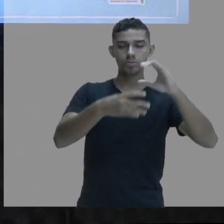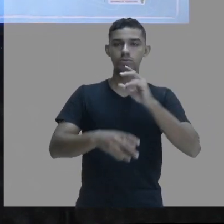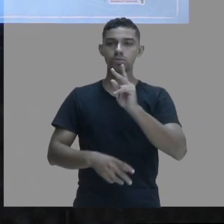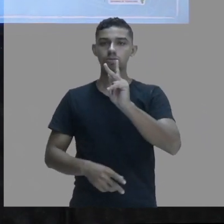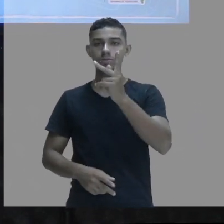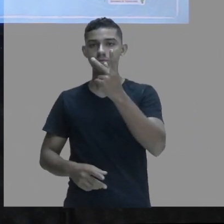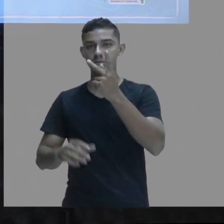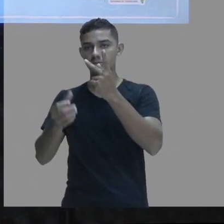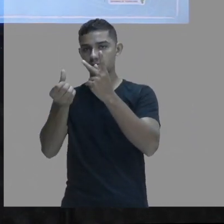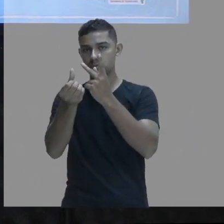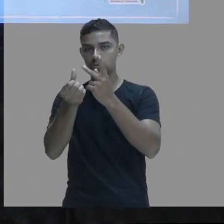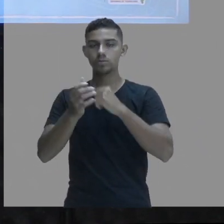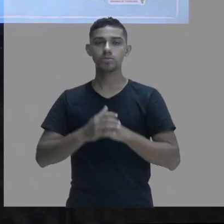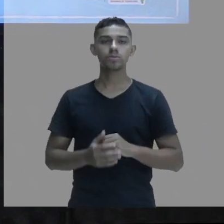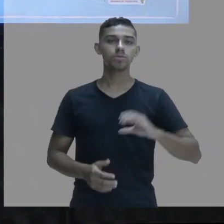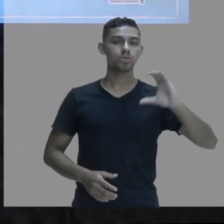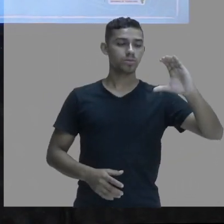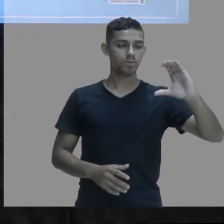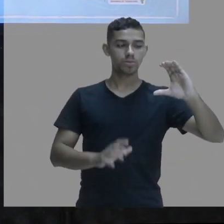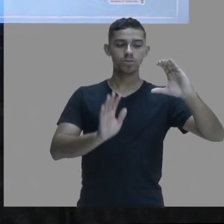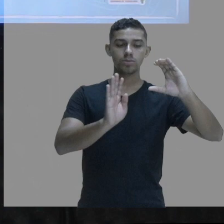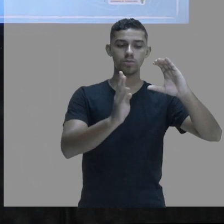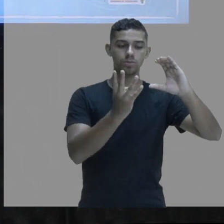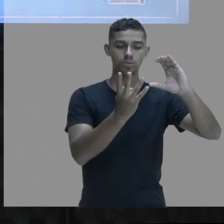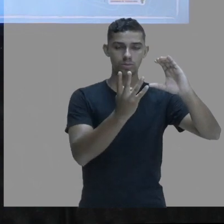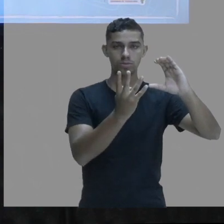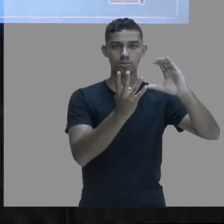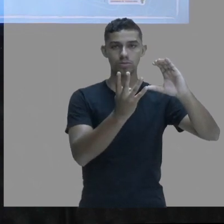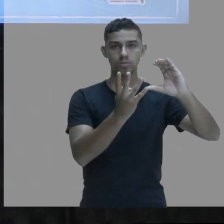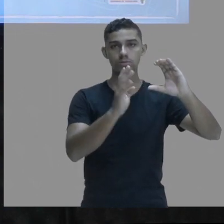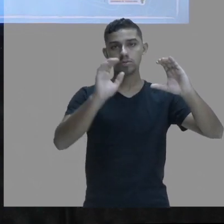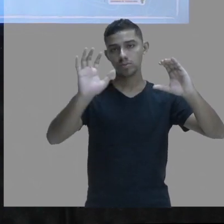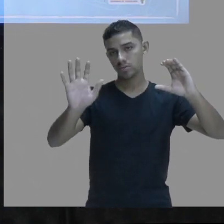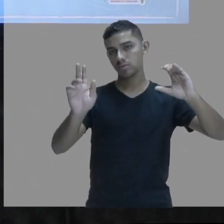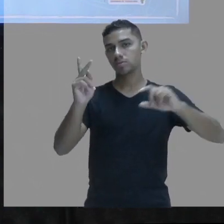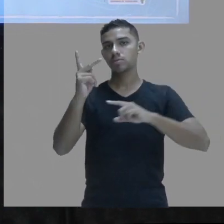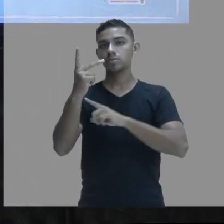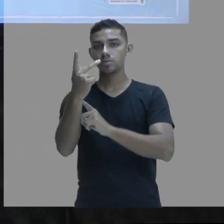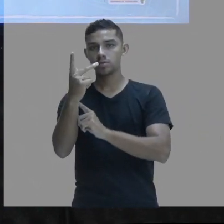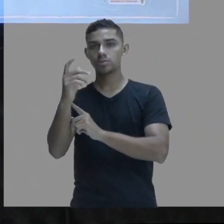C3H6. 4 carbonos, um alceno de 4 carbonos,